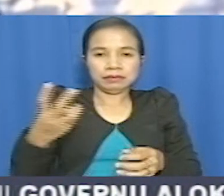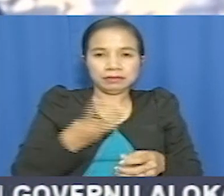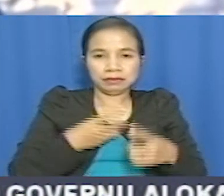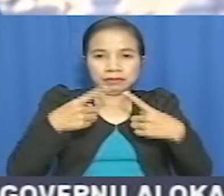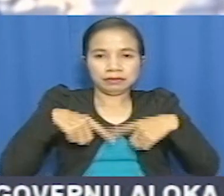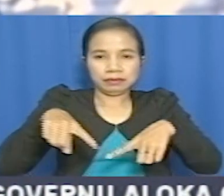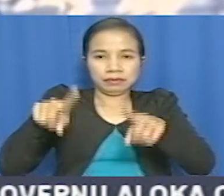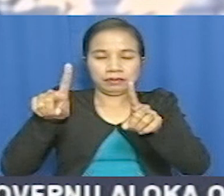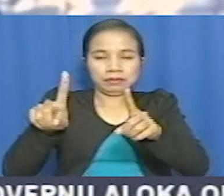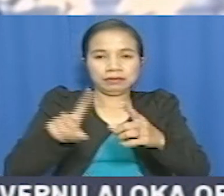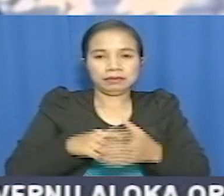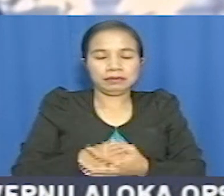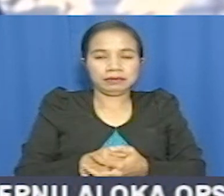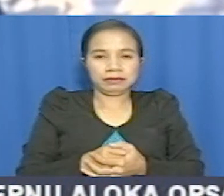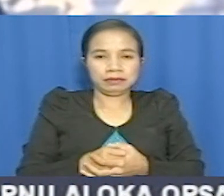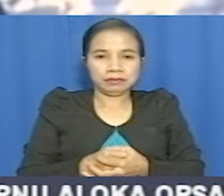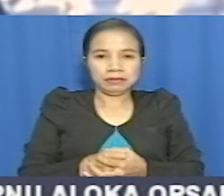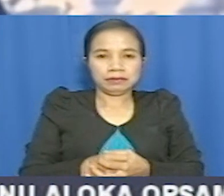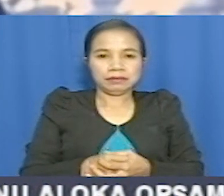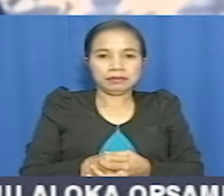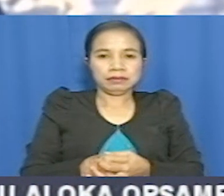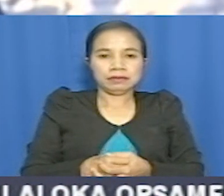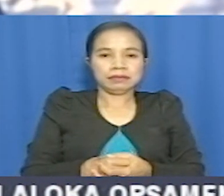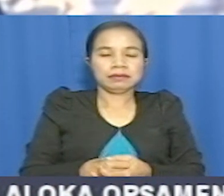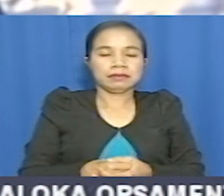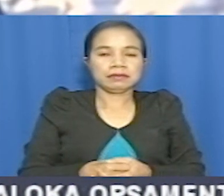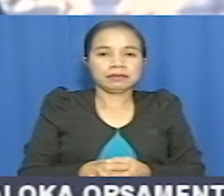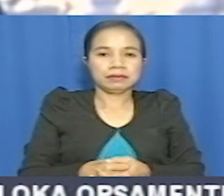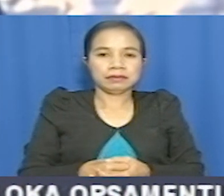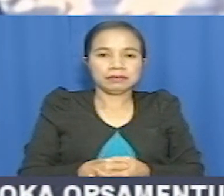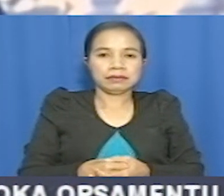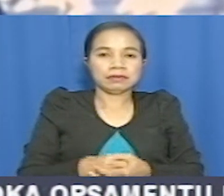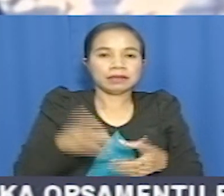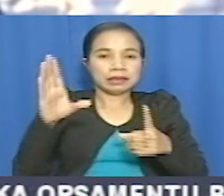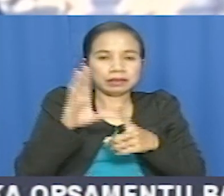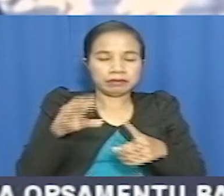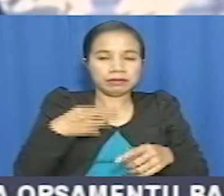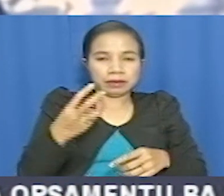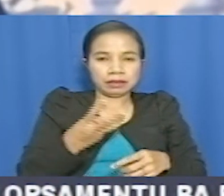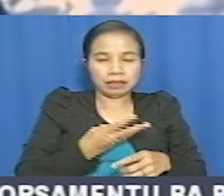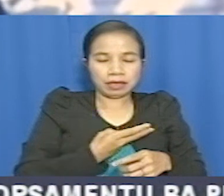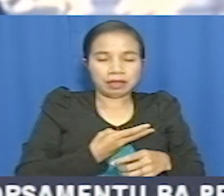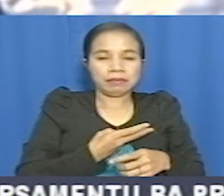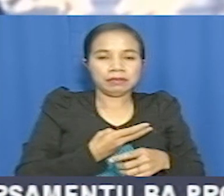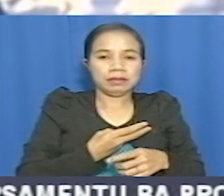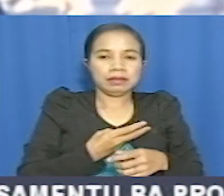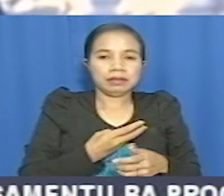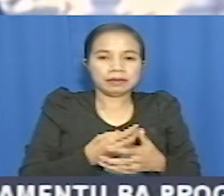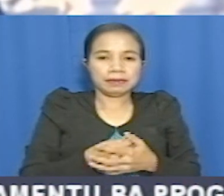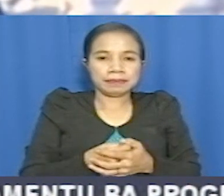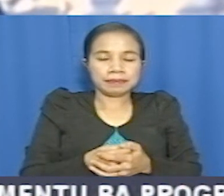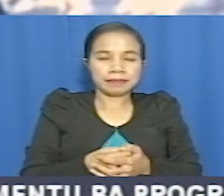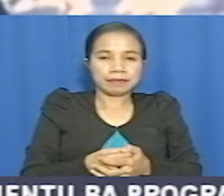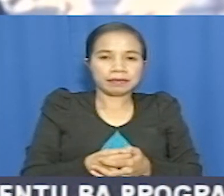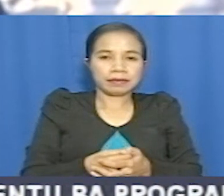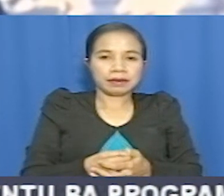ba opera sau ruma. Nia maka komanda ame ame ba ame maka ba. Di imbus kada kari